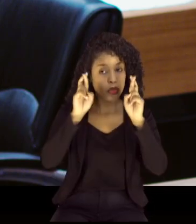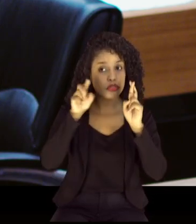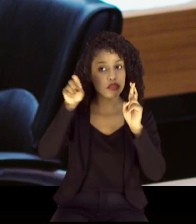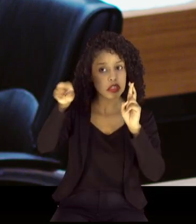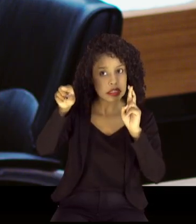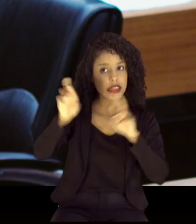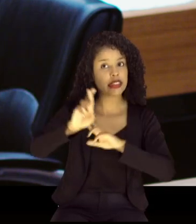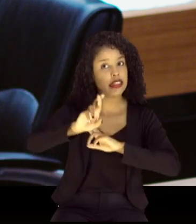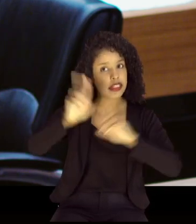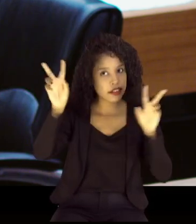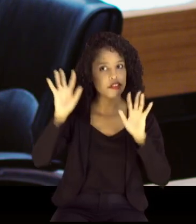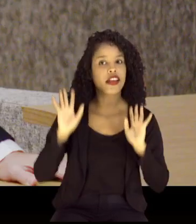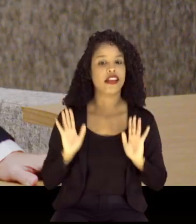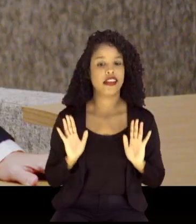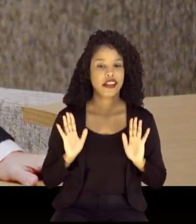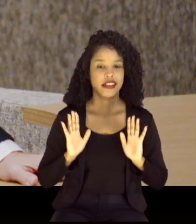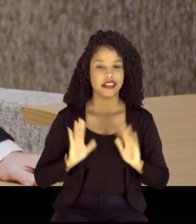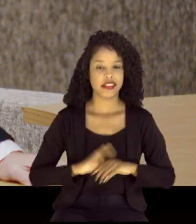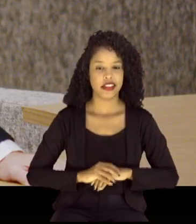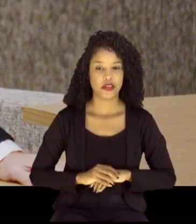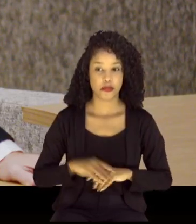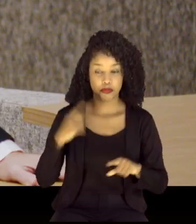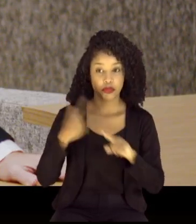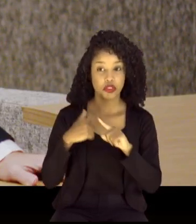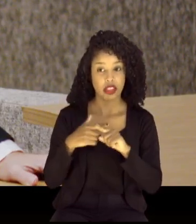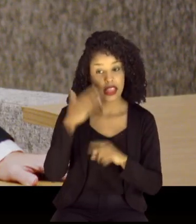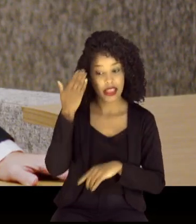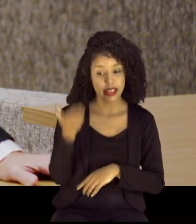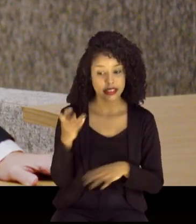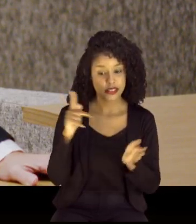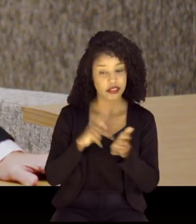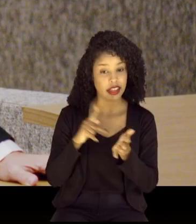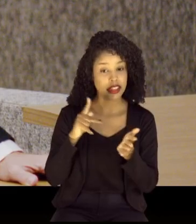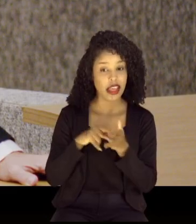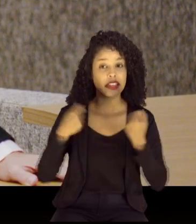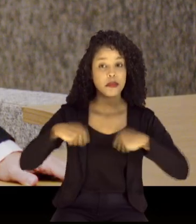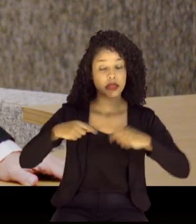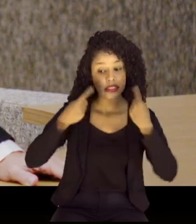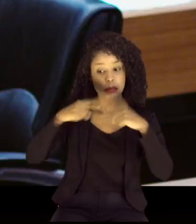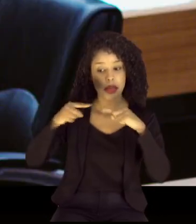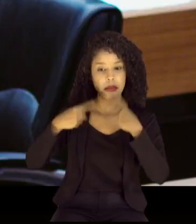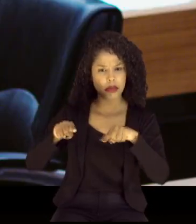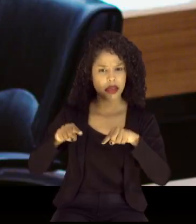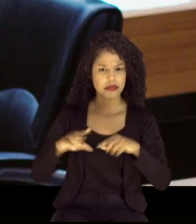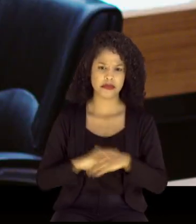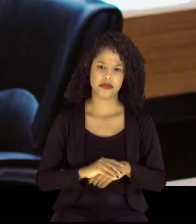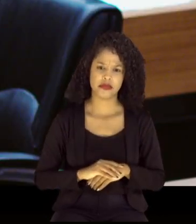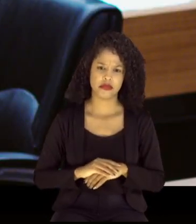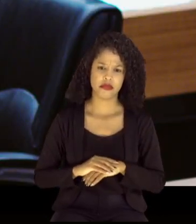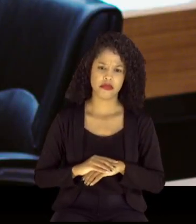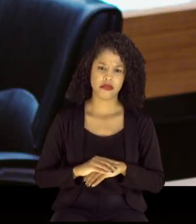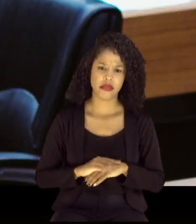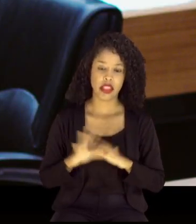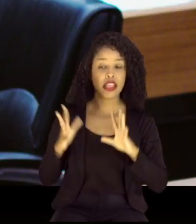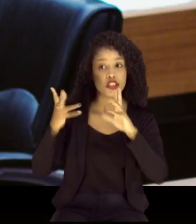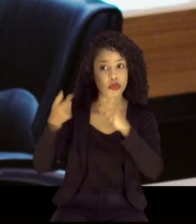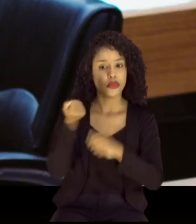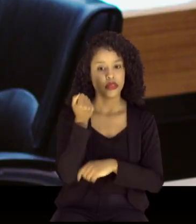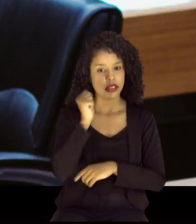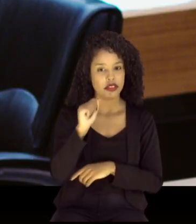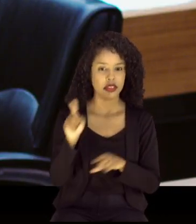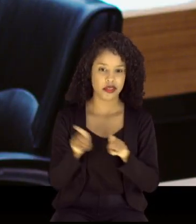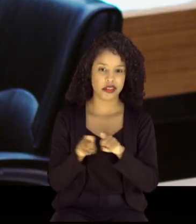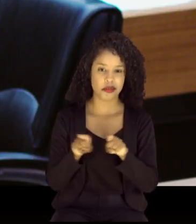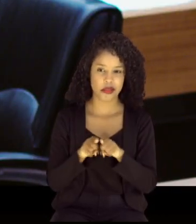seja dessa direita. Fale. Né? Porque essa realmente tem que ser repudiada, aliás, como quase tudo que ela tem defendido. Aqui é,